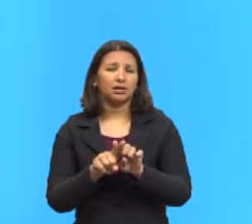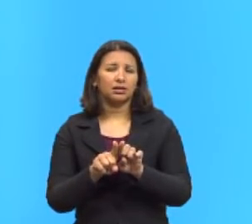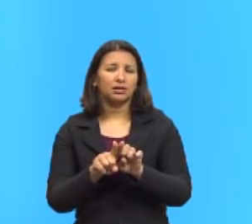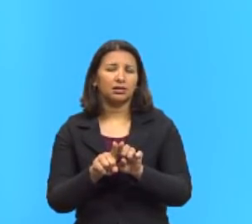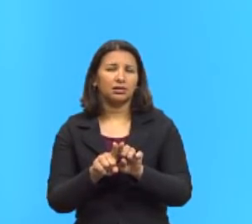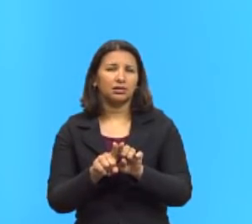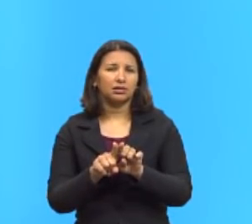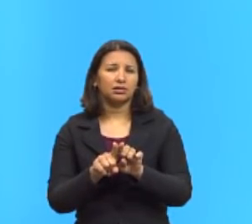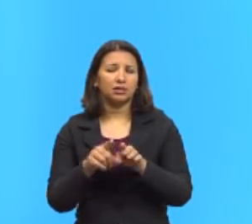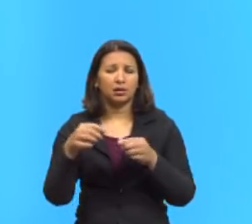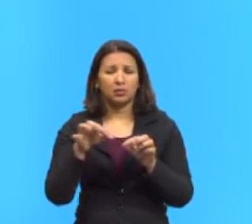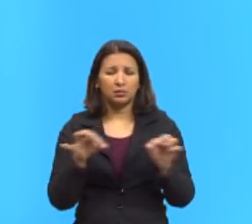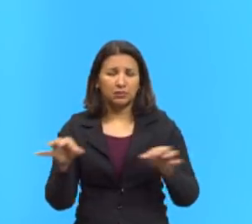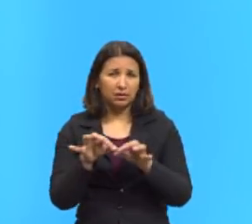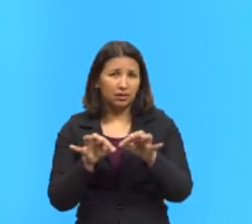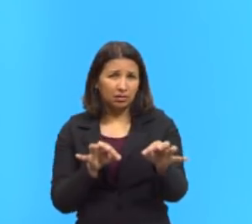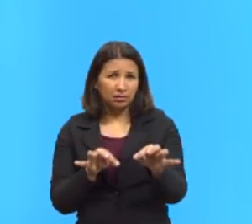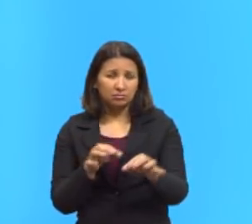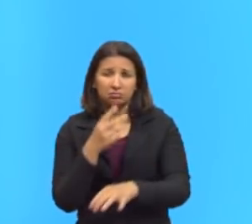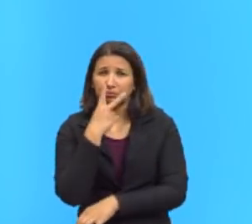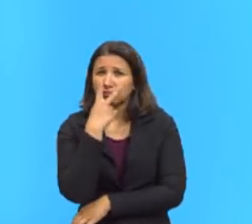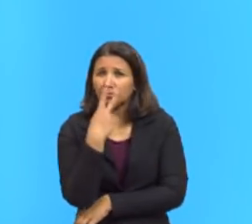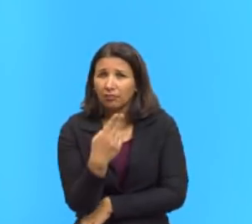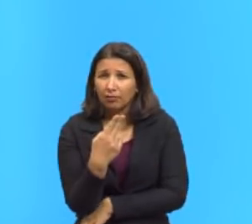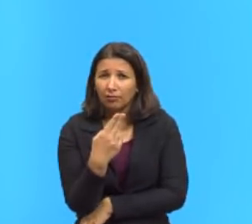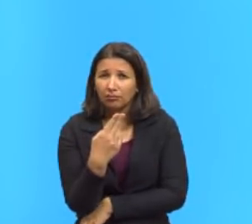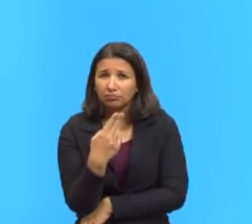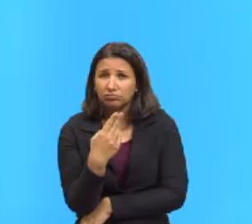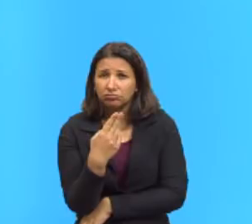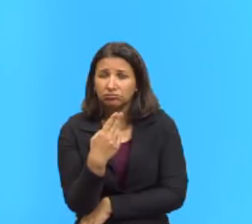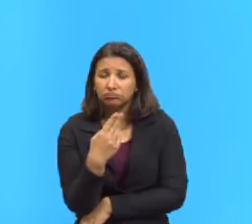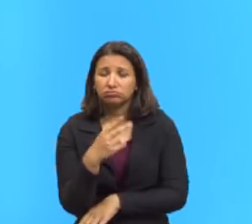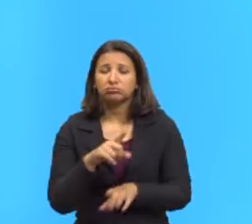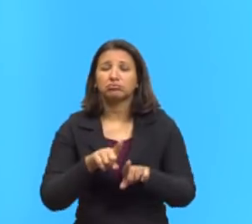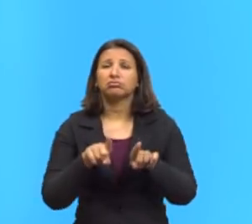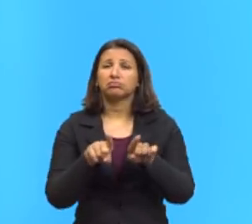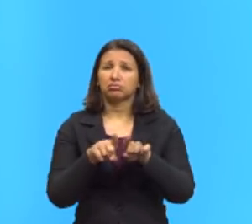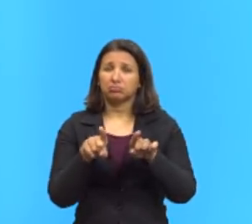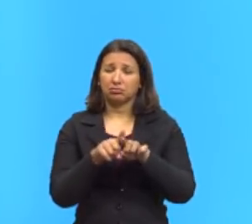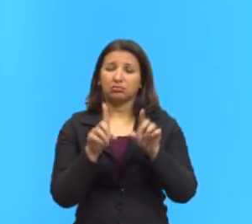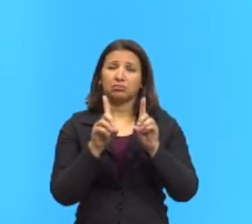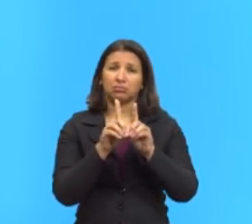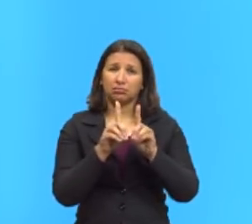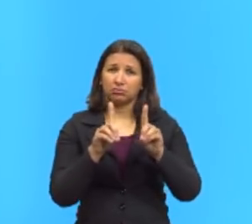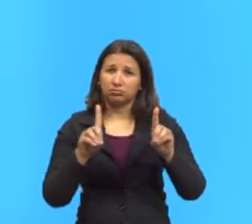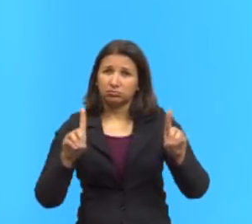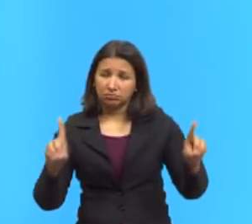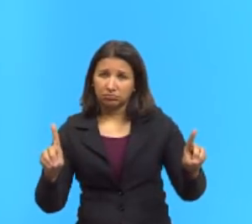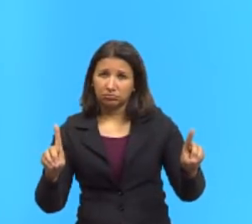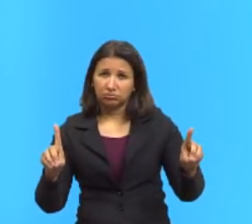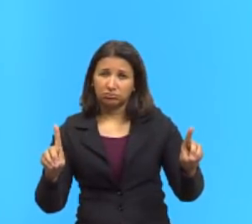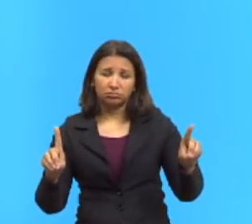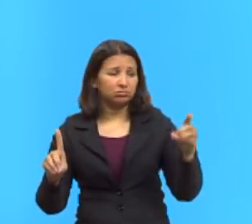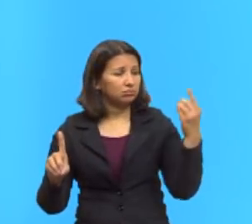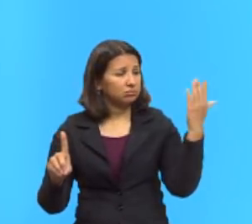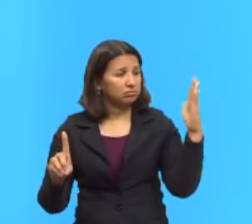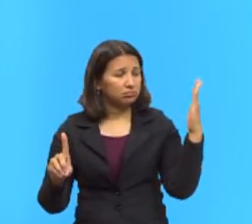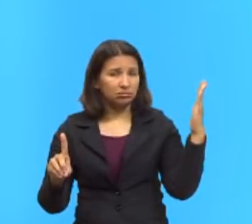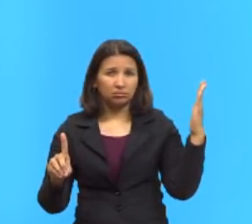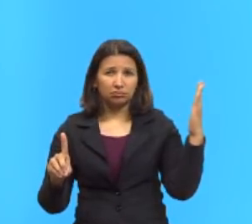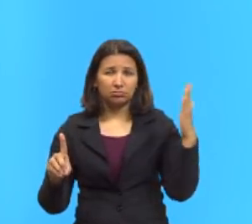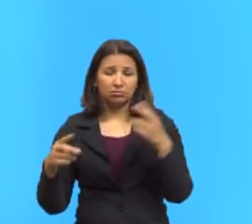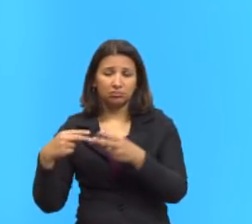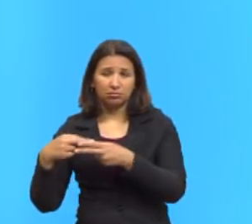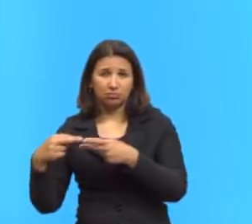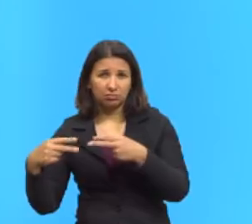parecidas, são iguais, na verdade, e as distâncias entre a imagem, o objeto e o espelho, entre o objeto e o espelho,